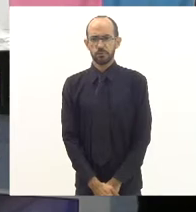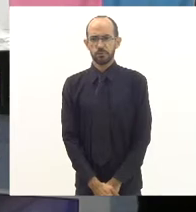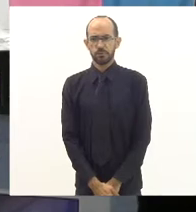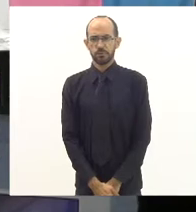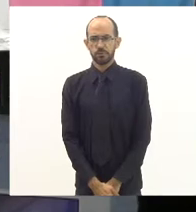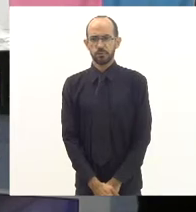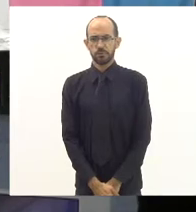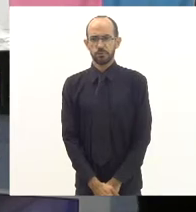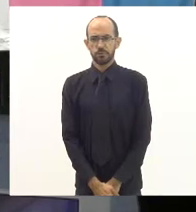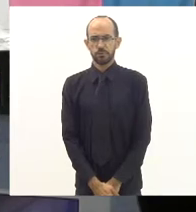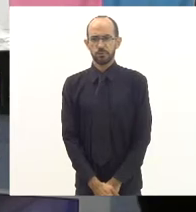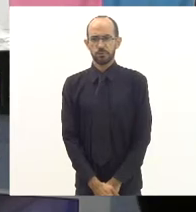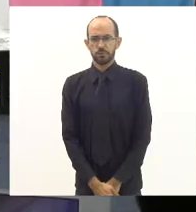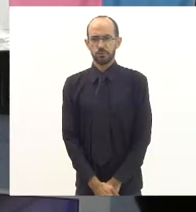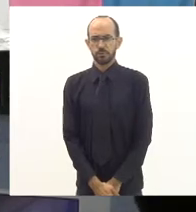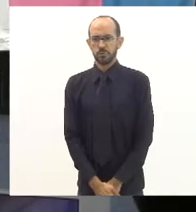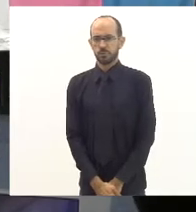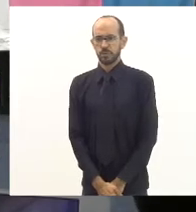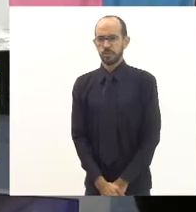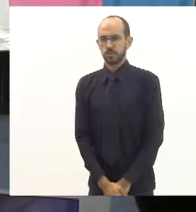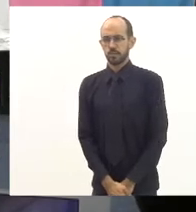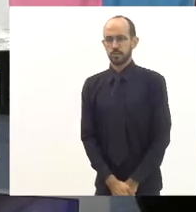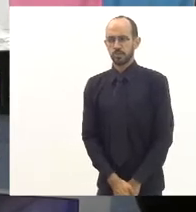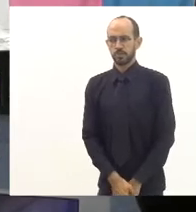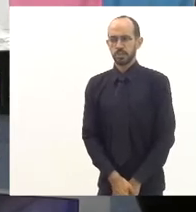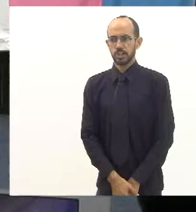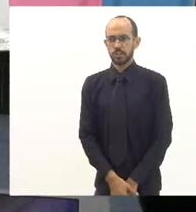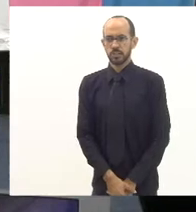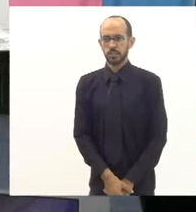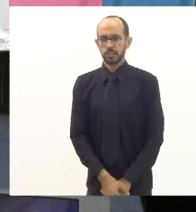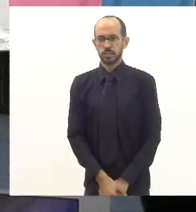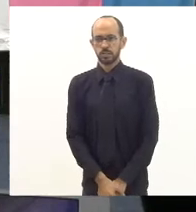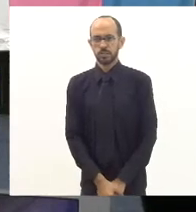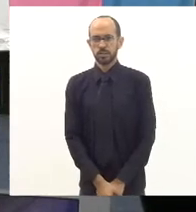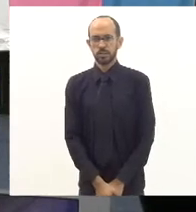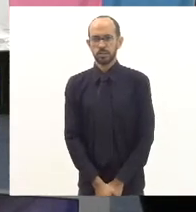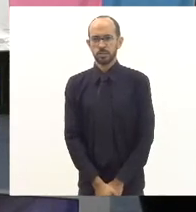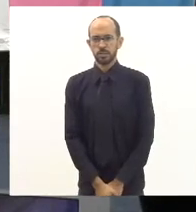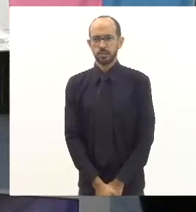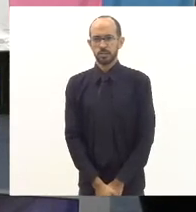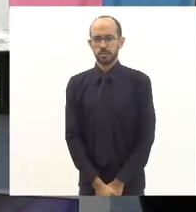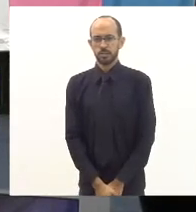do Conselho Nacional no Cumpra-se. Para variar, coberta de razão.